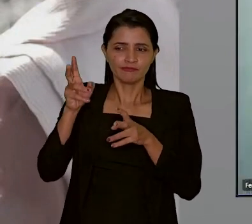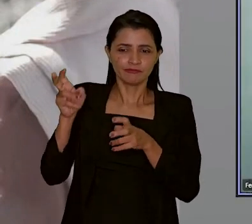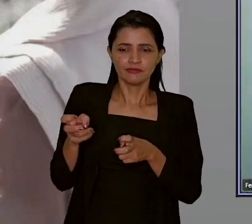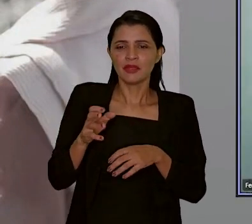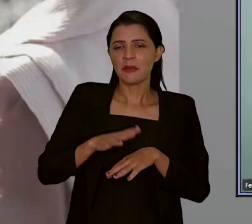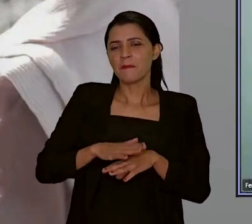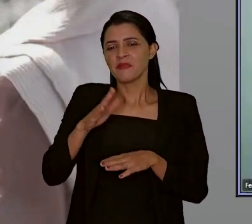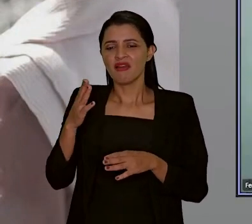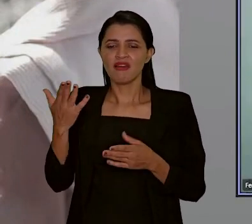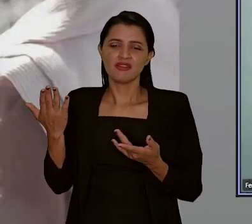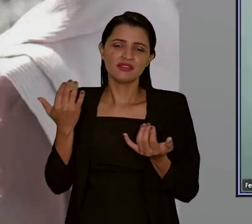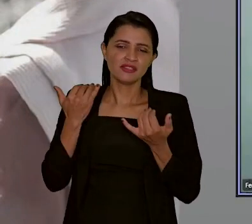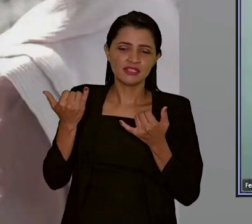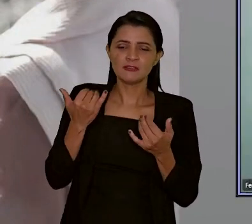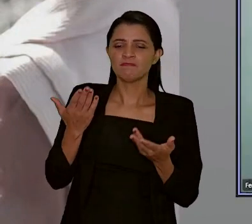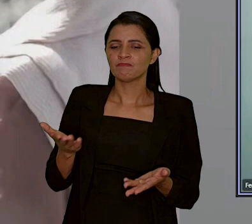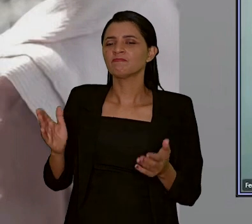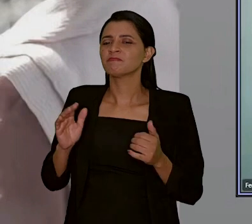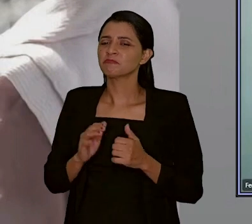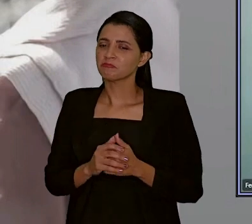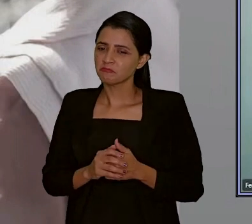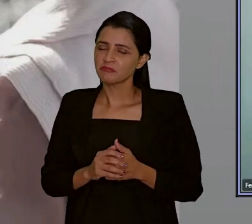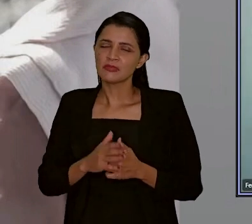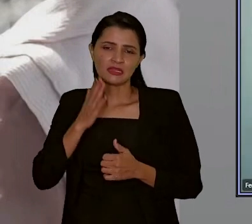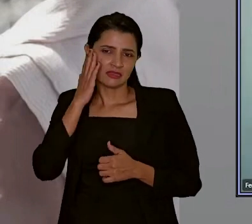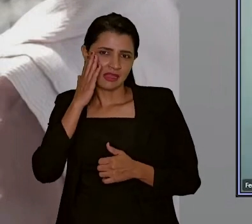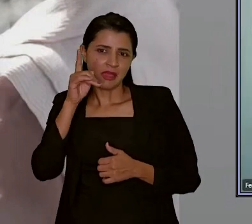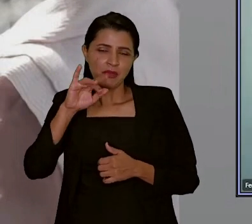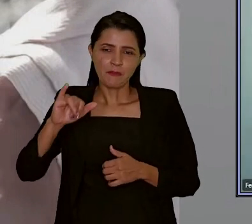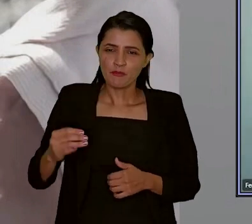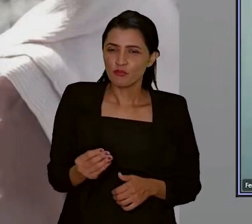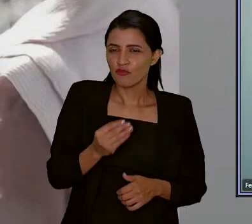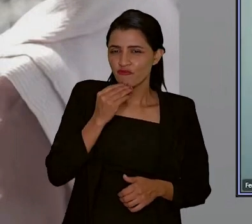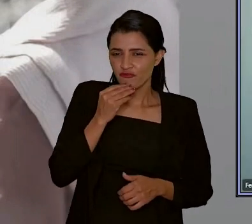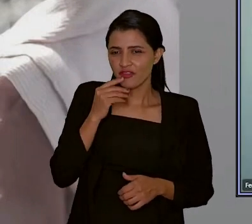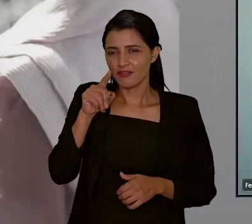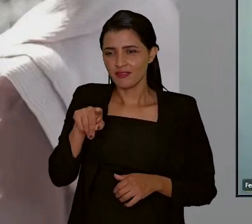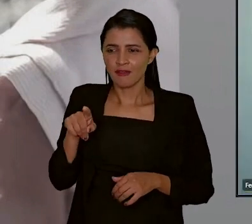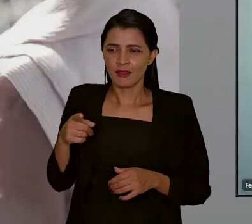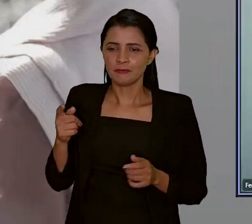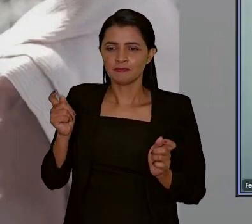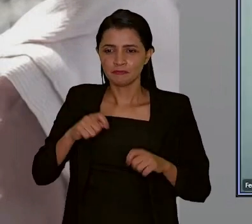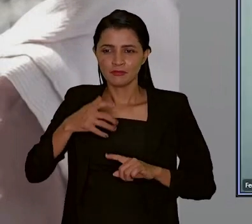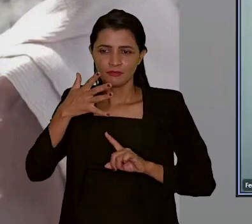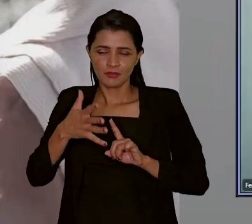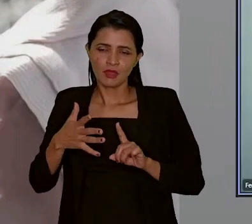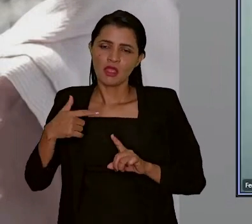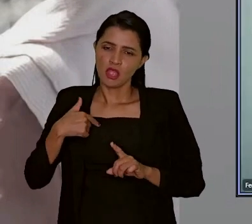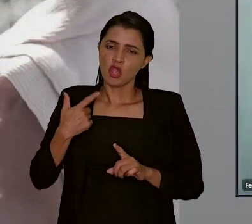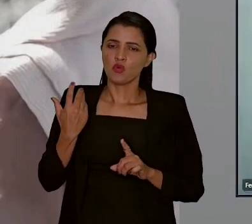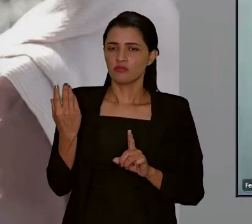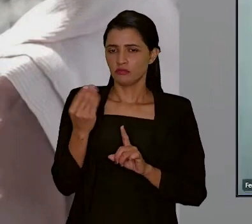quem sabe, aproveitar a excelente exposição da Graciela, eu colocaria essa questão de o que podemos